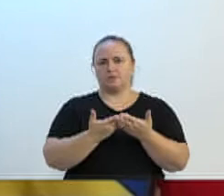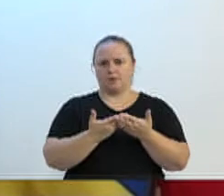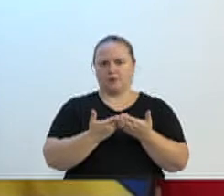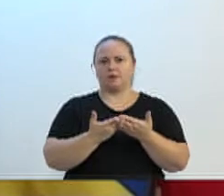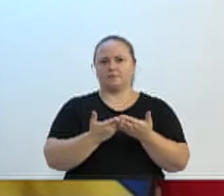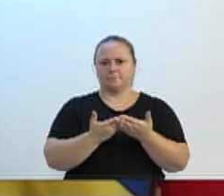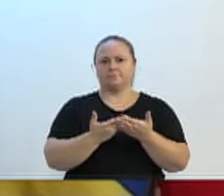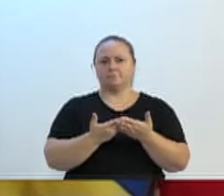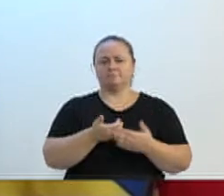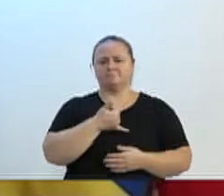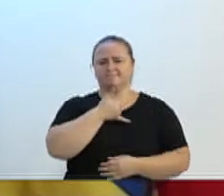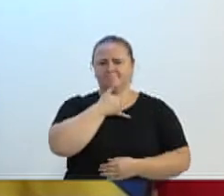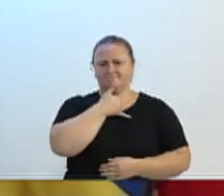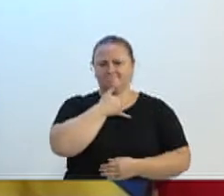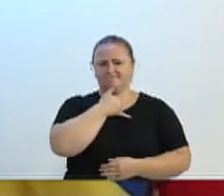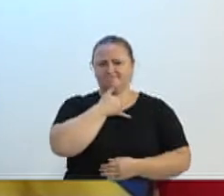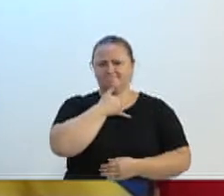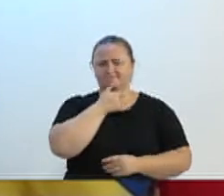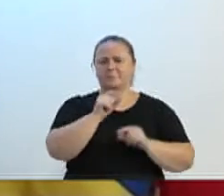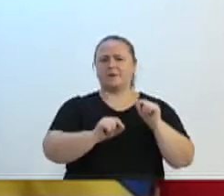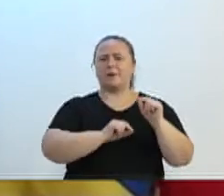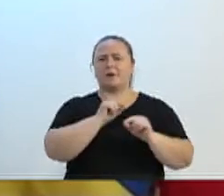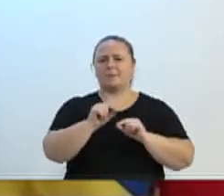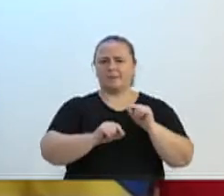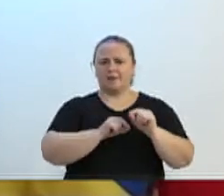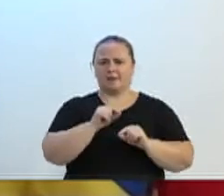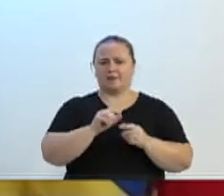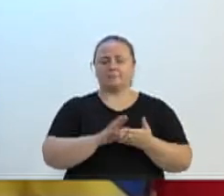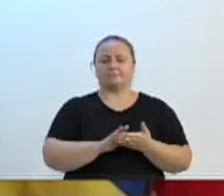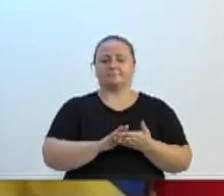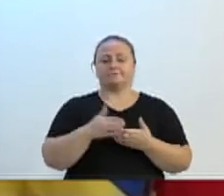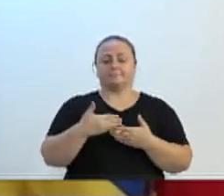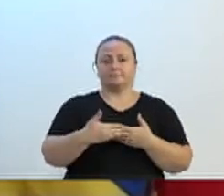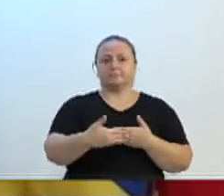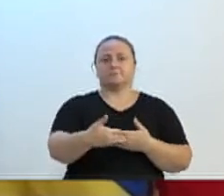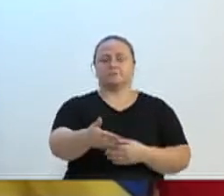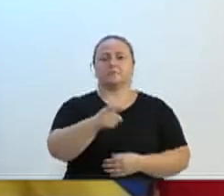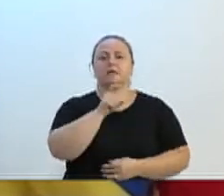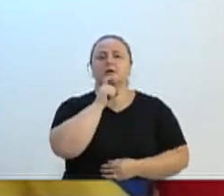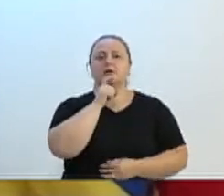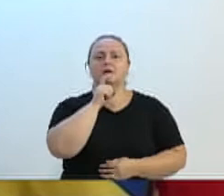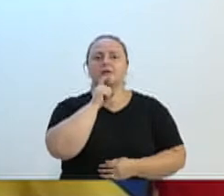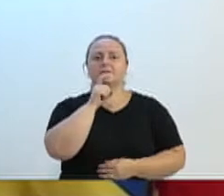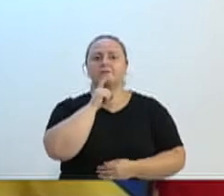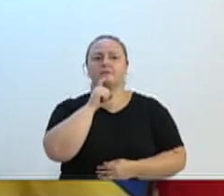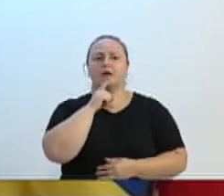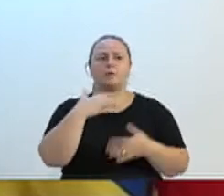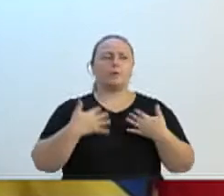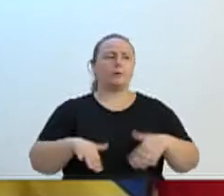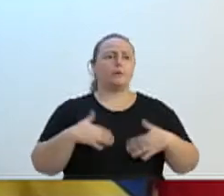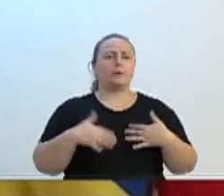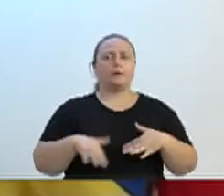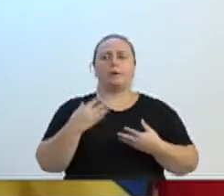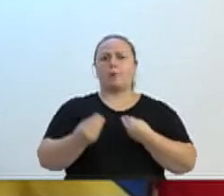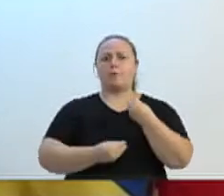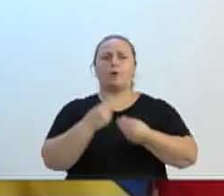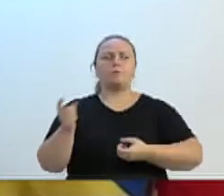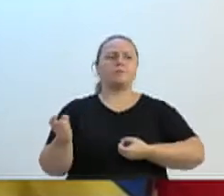podemos aceitar o discurso vazio de que a chegada do inverno dificulta qualquer debate sobre o